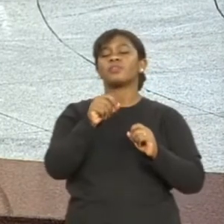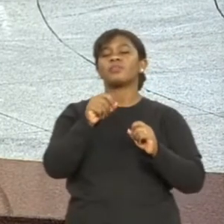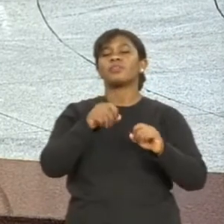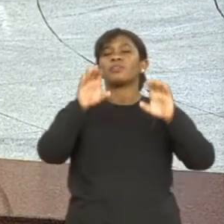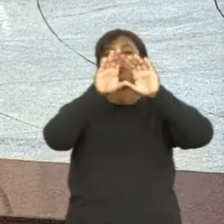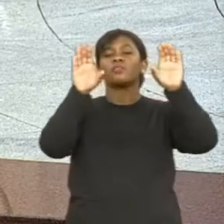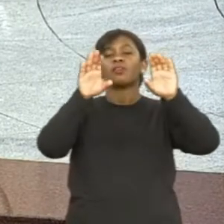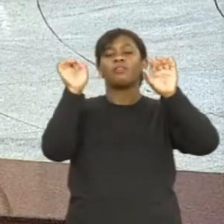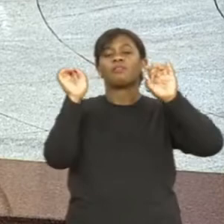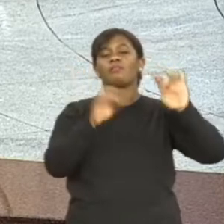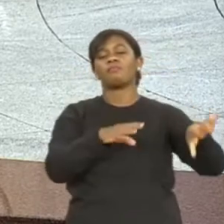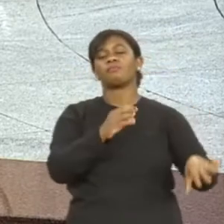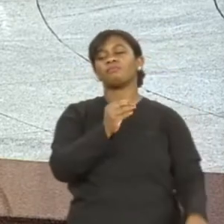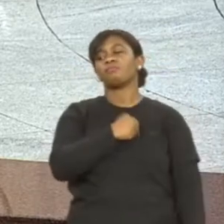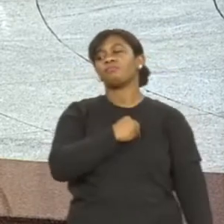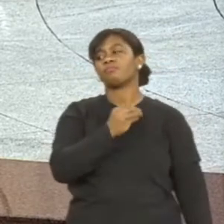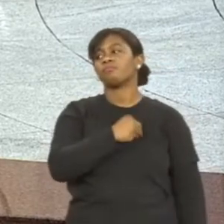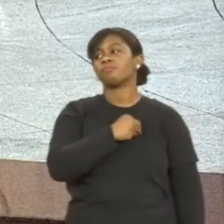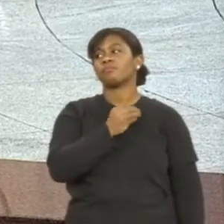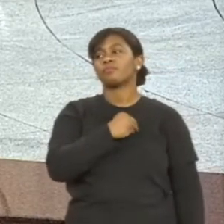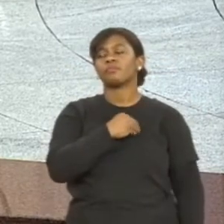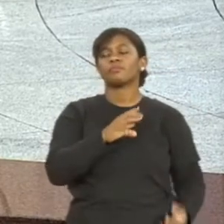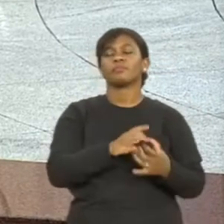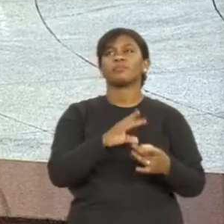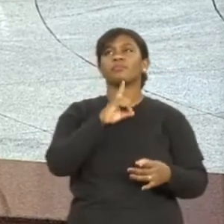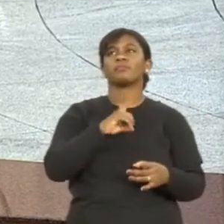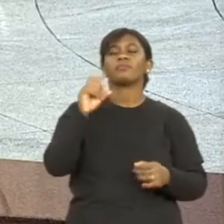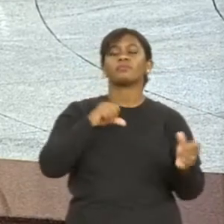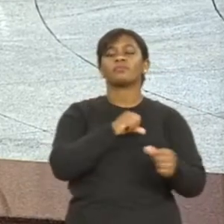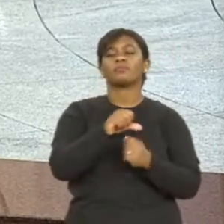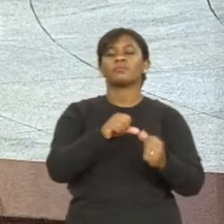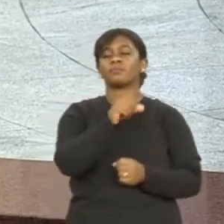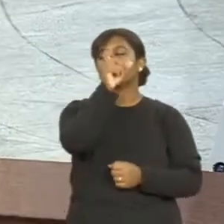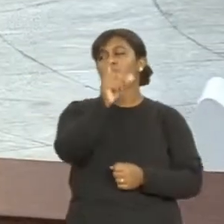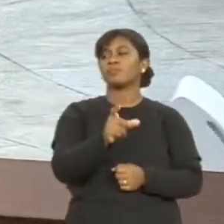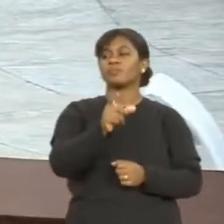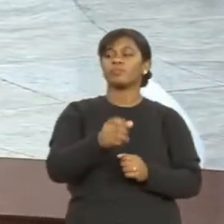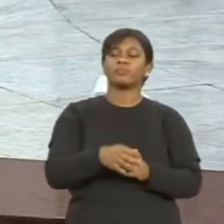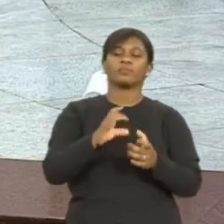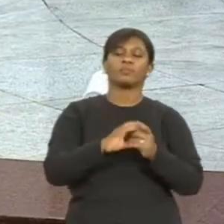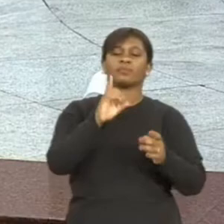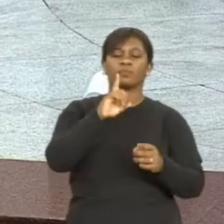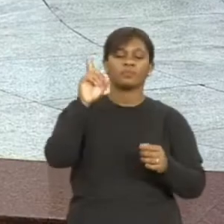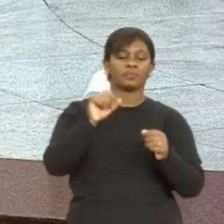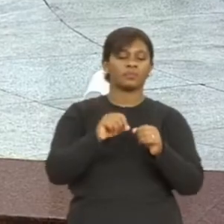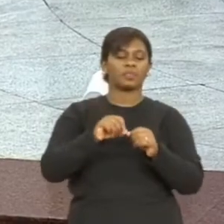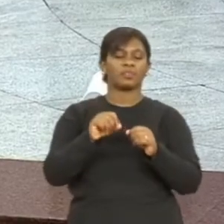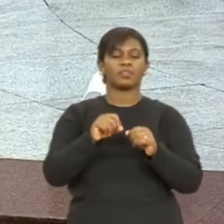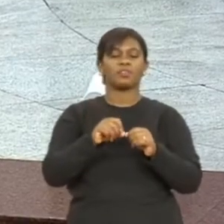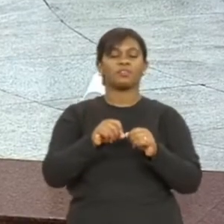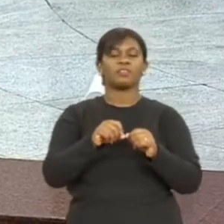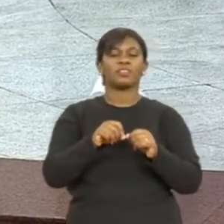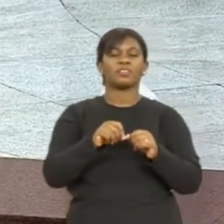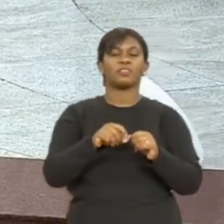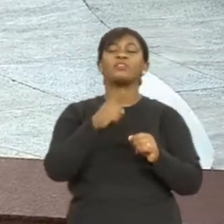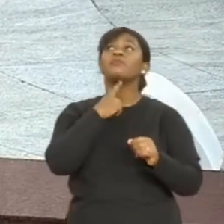Abandone seus pecados. Deixe Deus transformar quem você é. Deixe Deus fazer de você o que Ele quer que